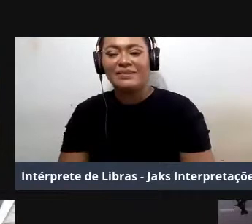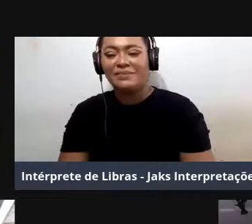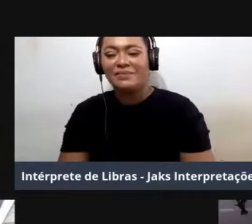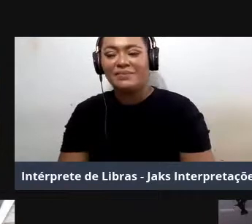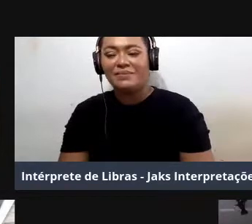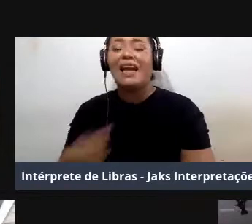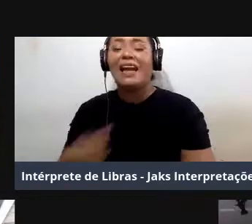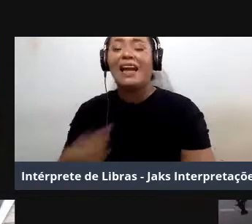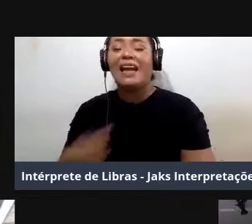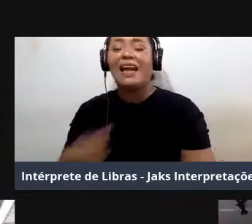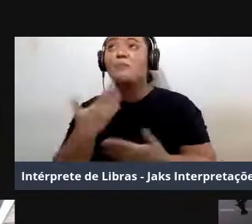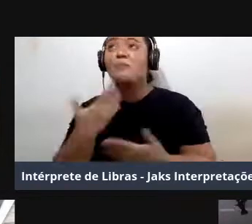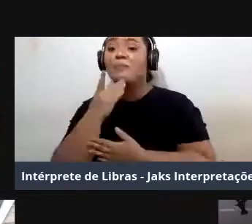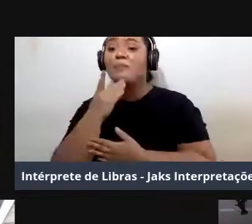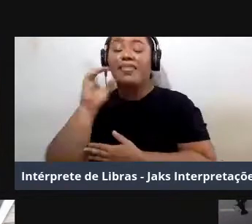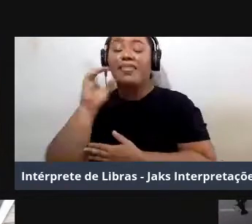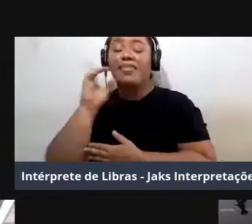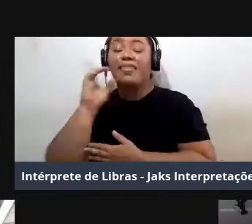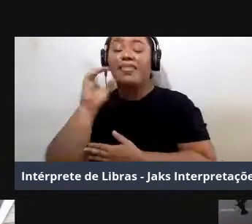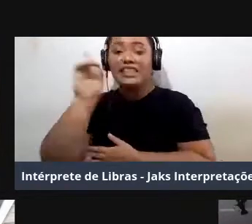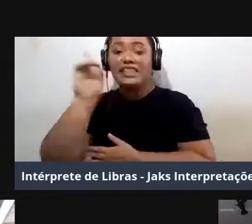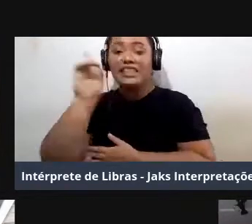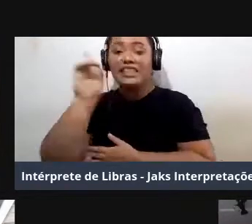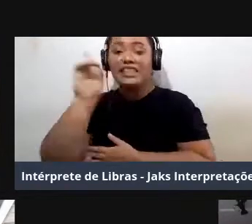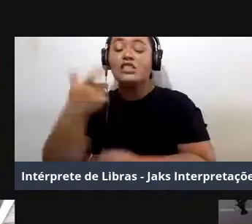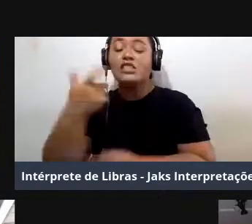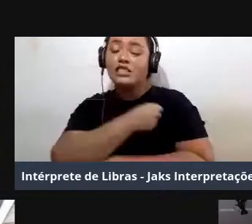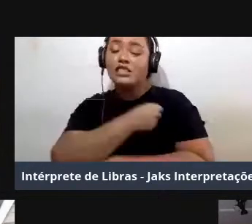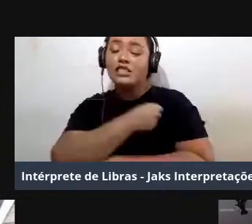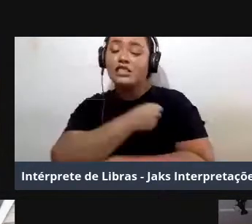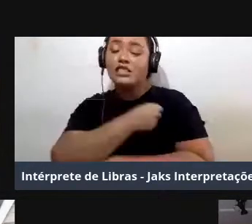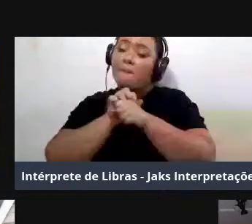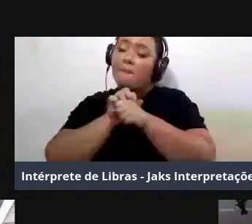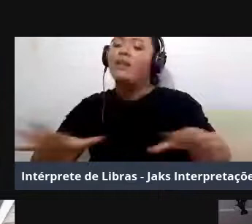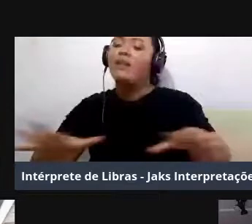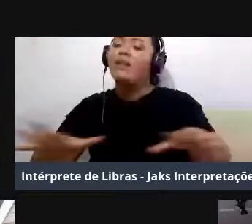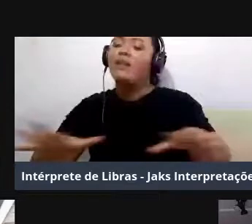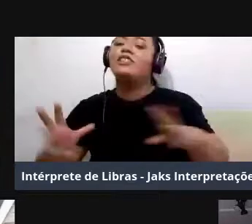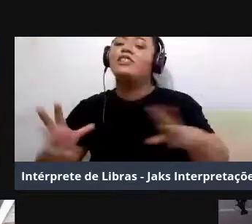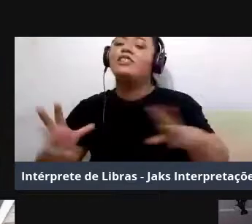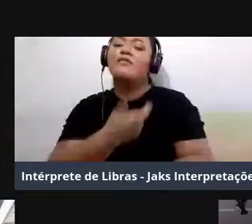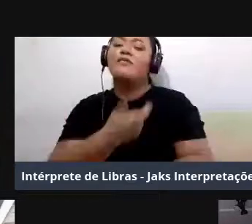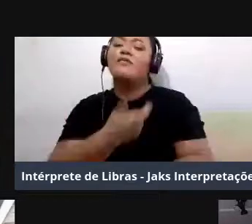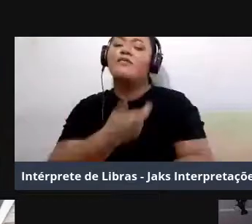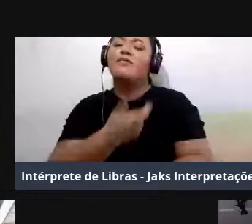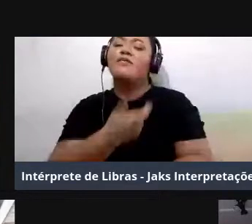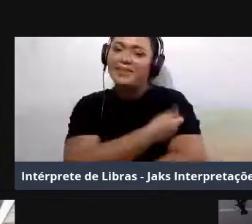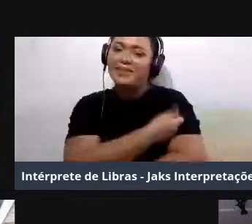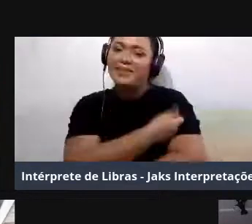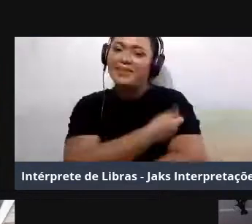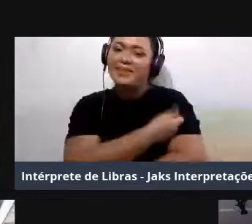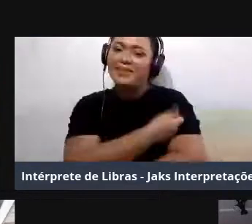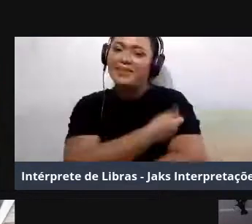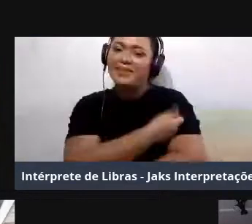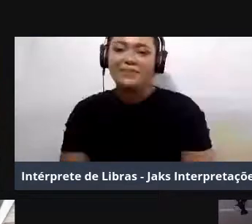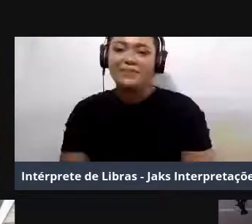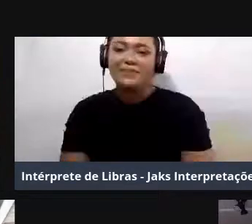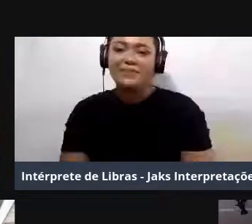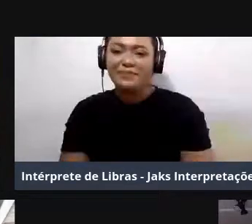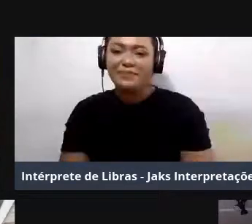E nós estamos com o objetivo de fazer um encontro de parteiras, ou